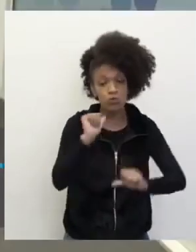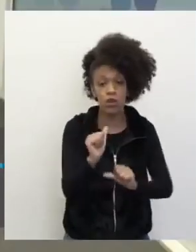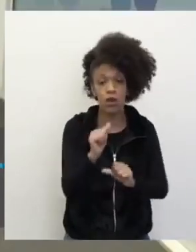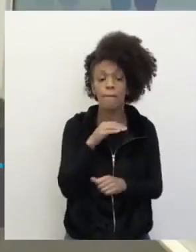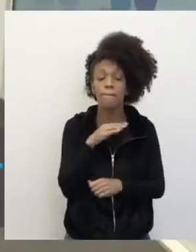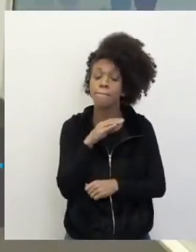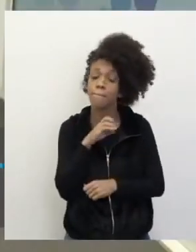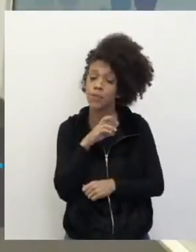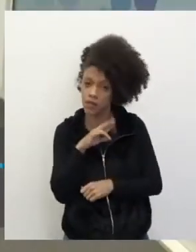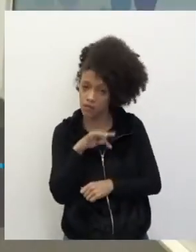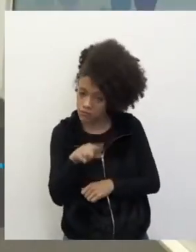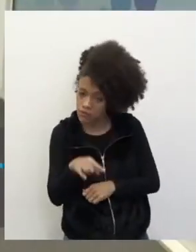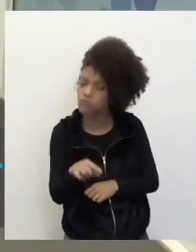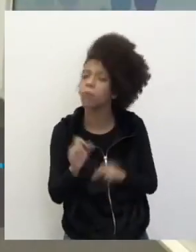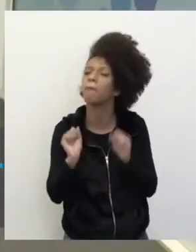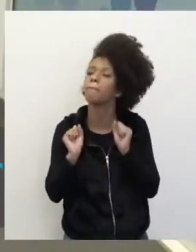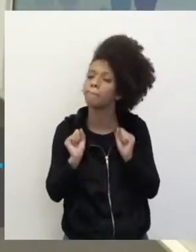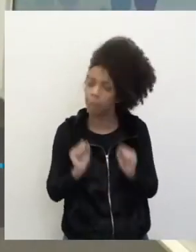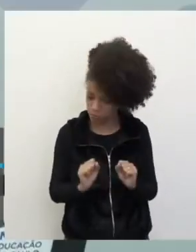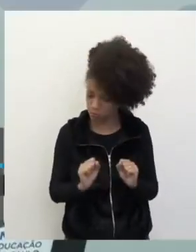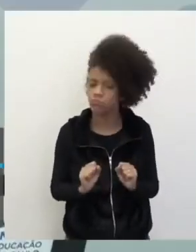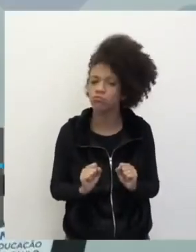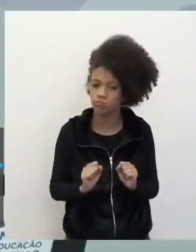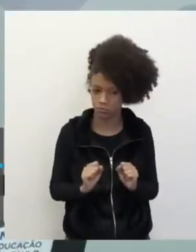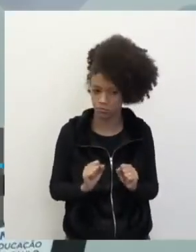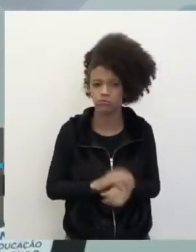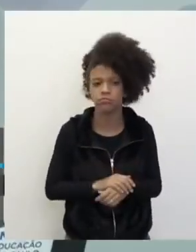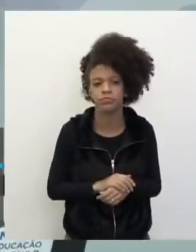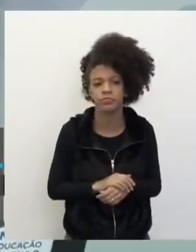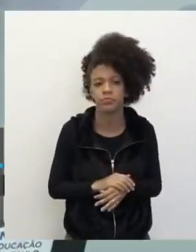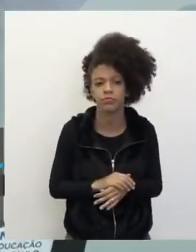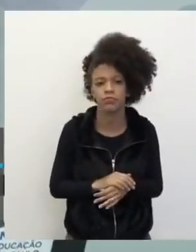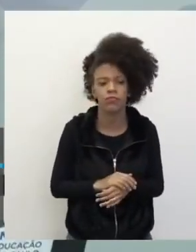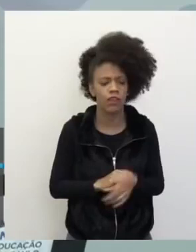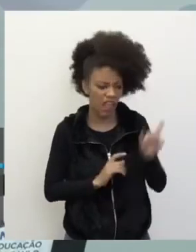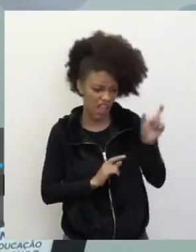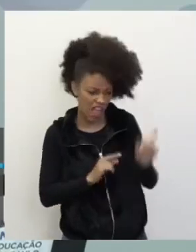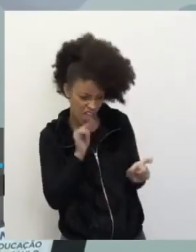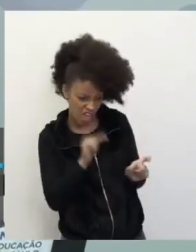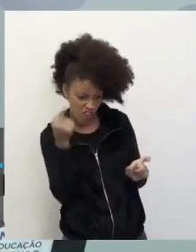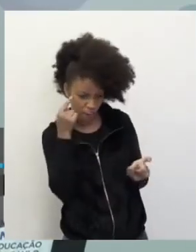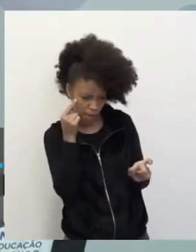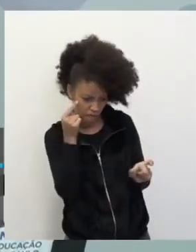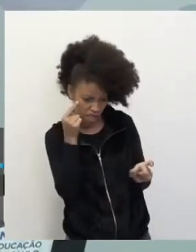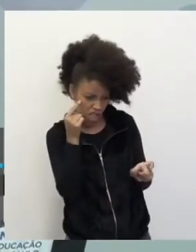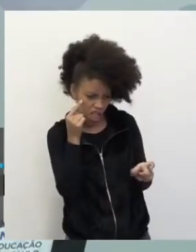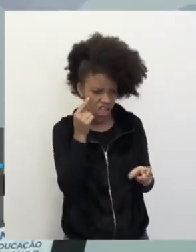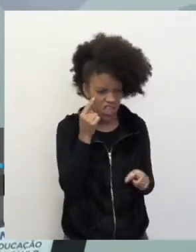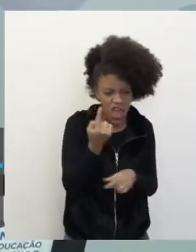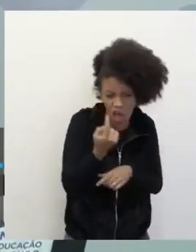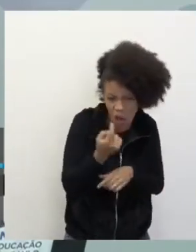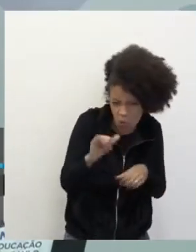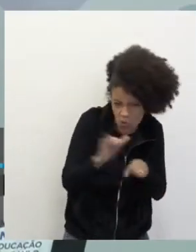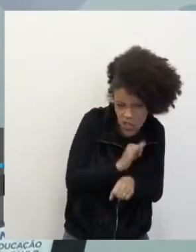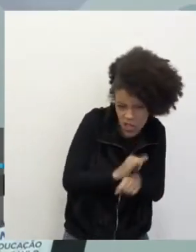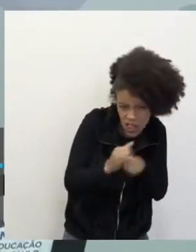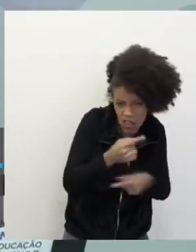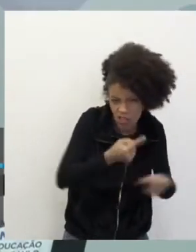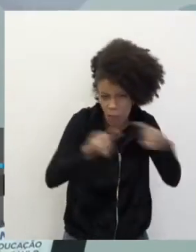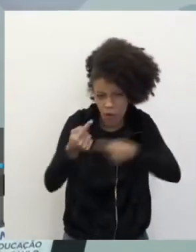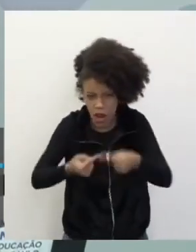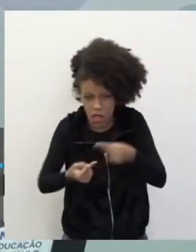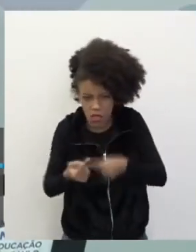disse, posso sim, Mauro. Olha só. Este pensa que o voto é a sua única arma política para mudar a sociedade. E o